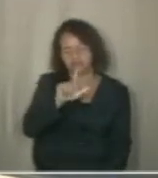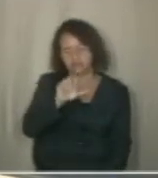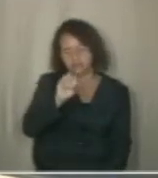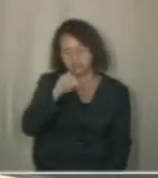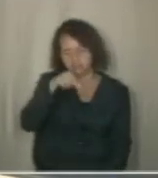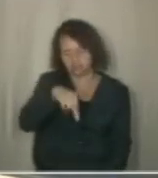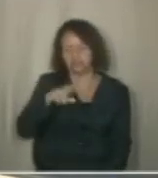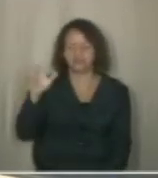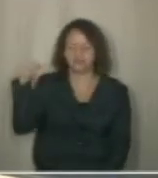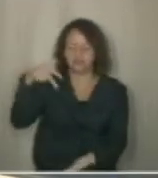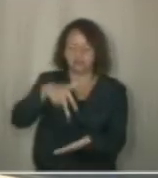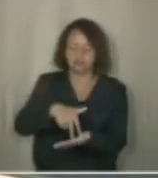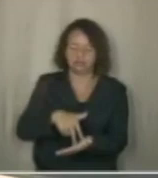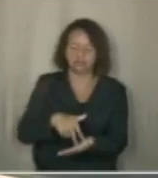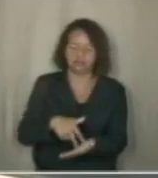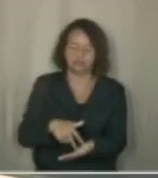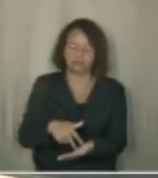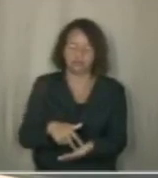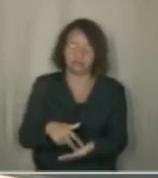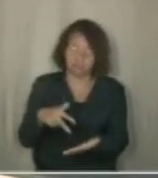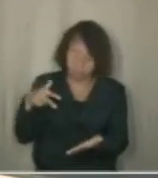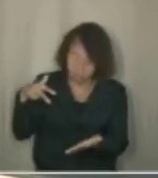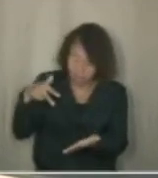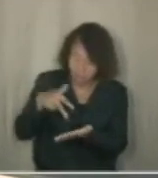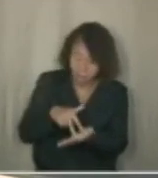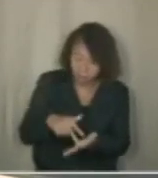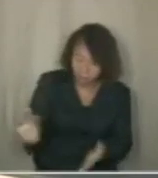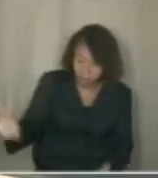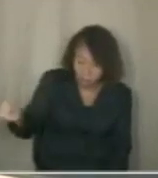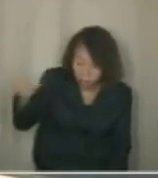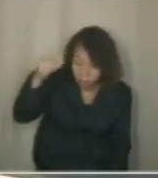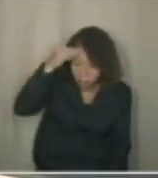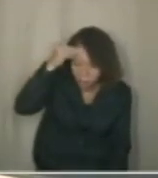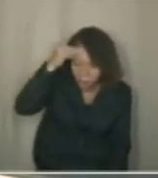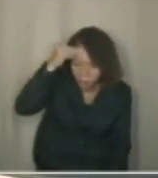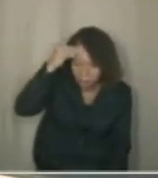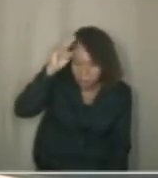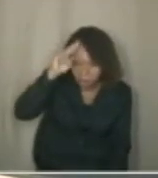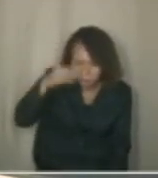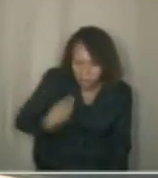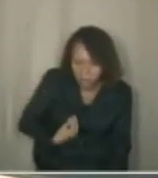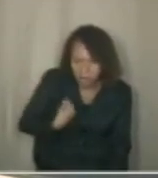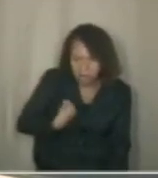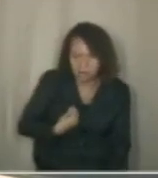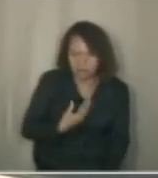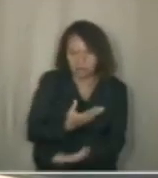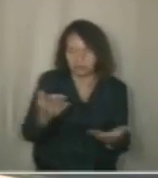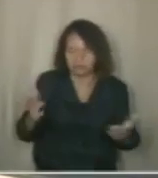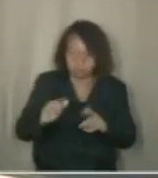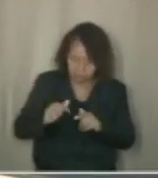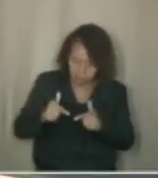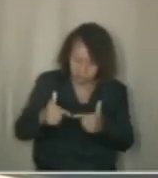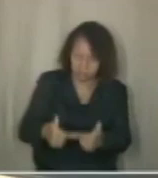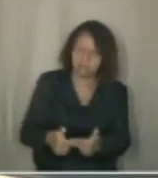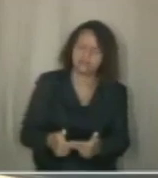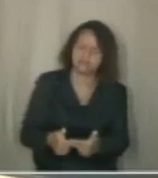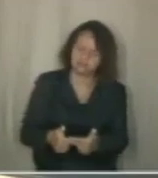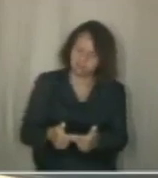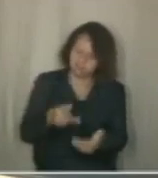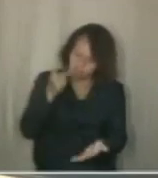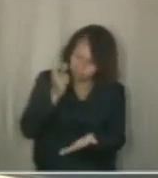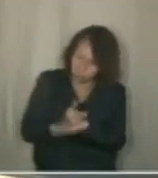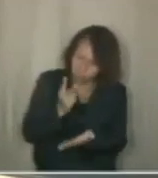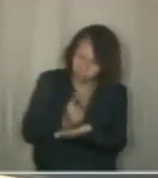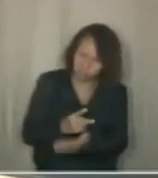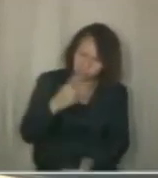presente e presente vivos aqui entre nós lutando se